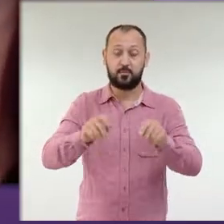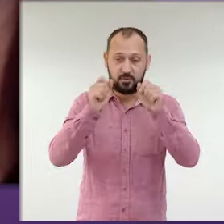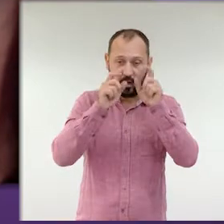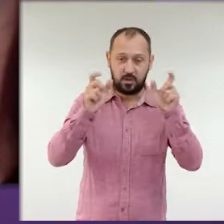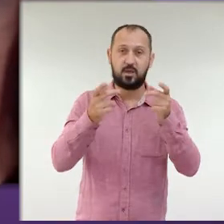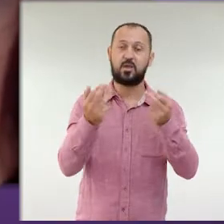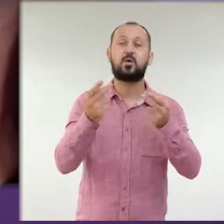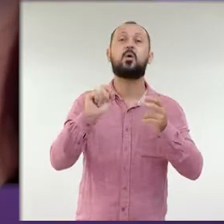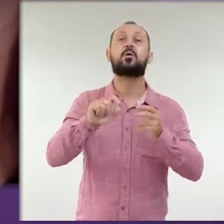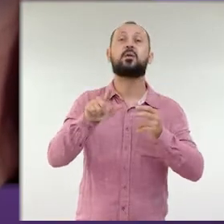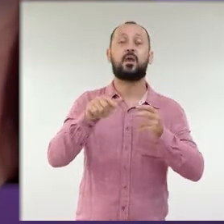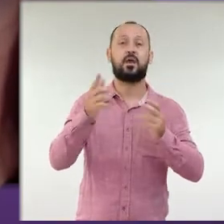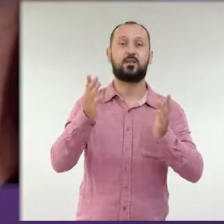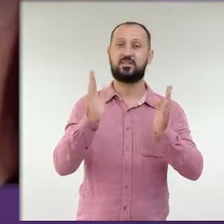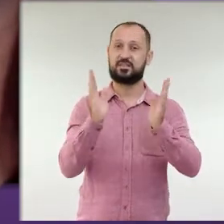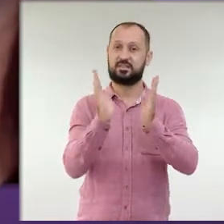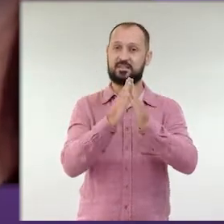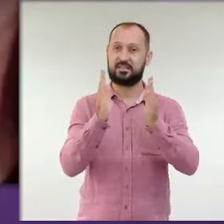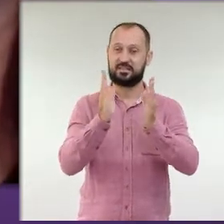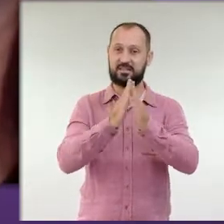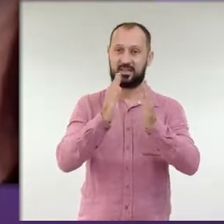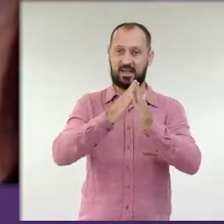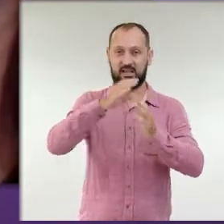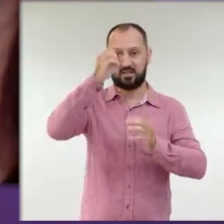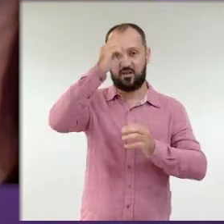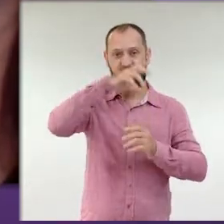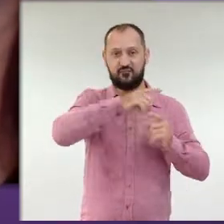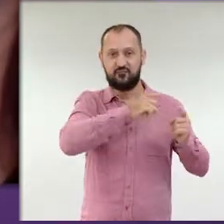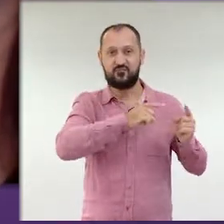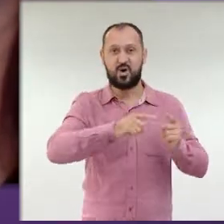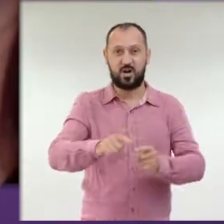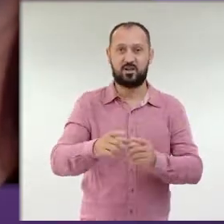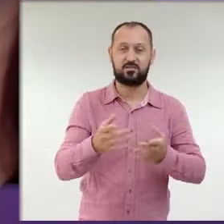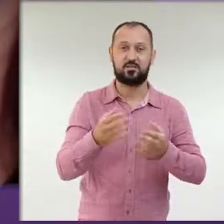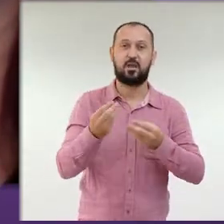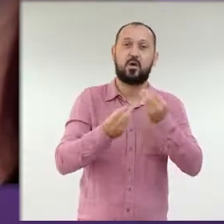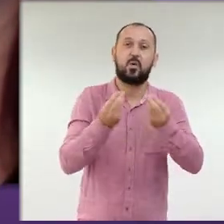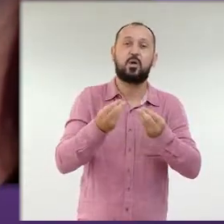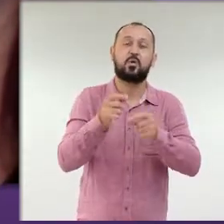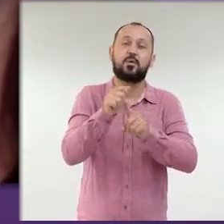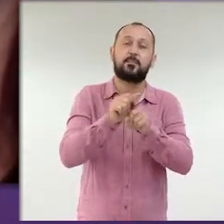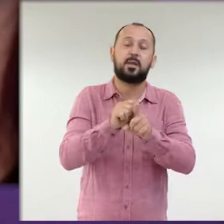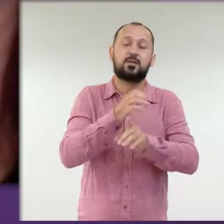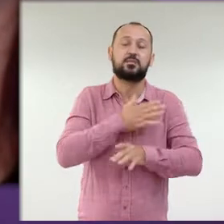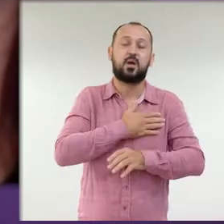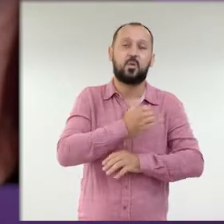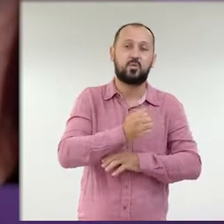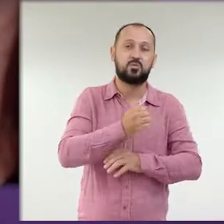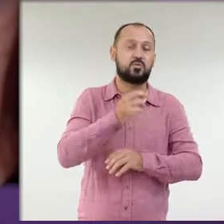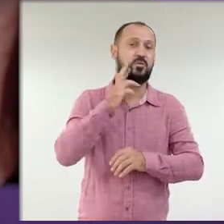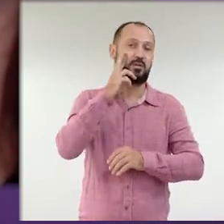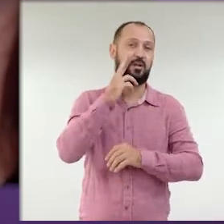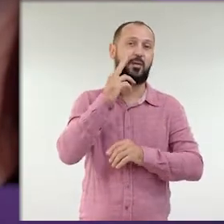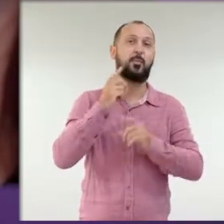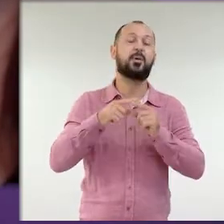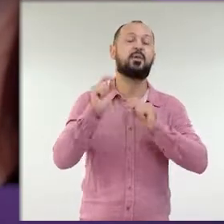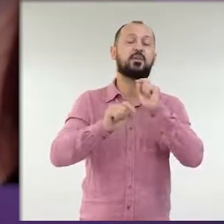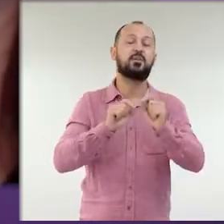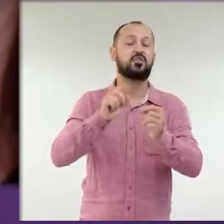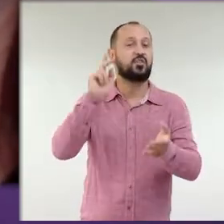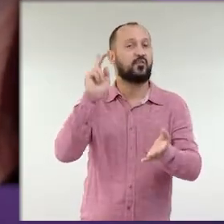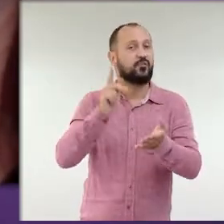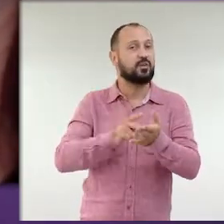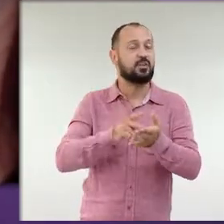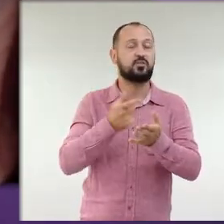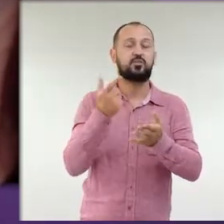da violência doméstica e a campanha Agosto Lilás. E como é que vocês estão lidando com isso para que, de fato, não